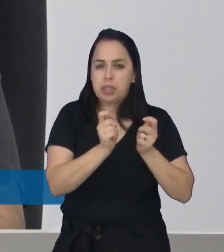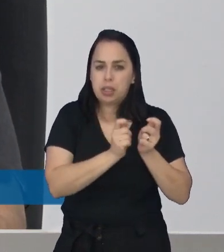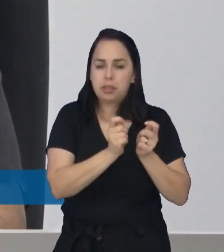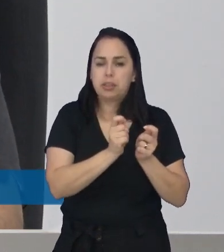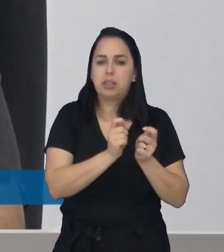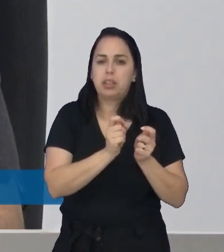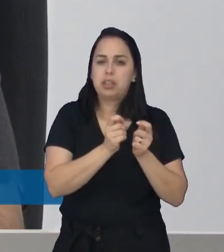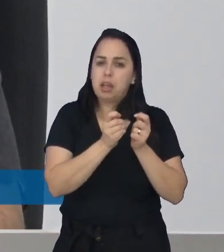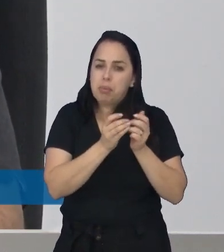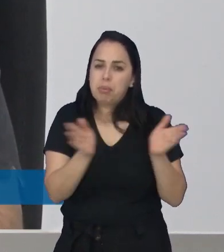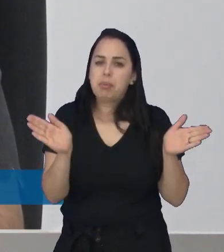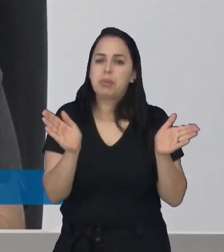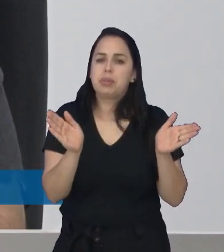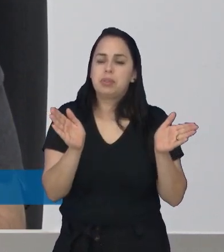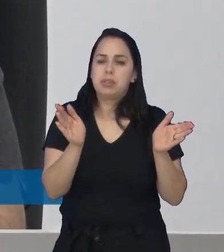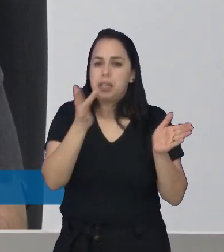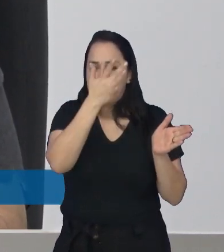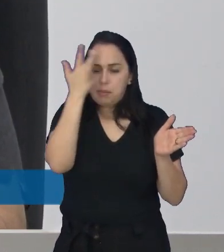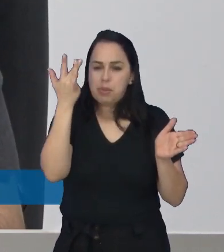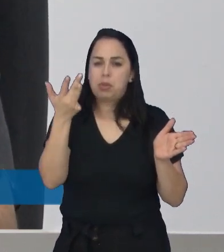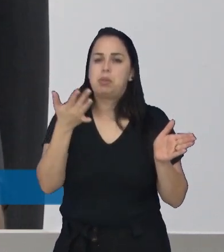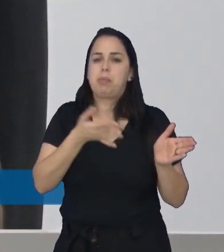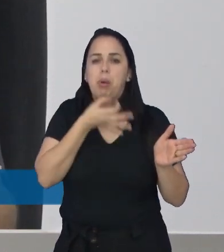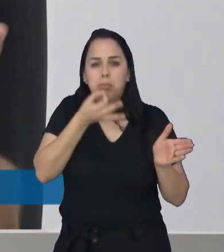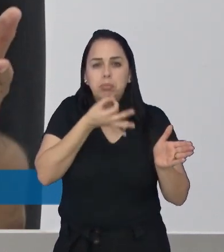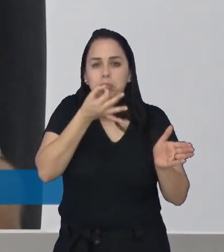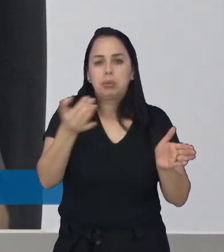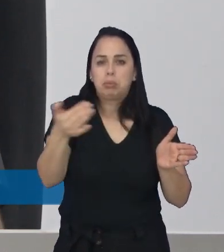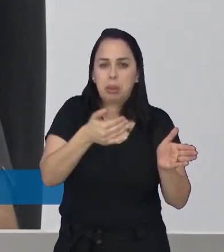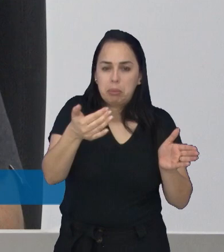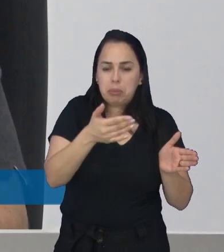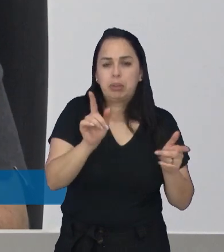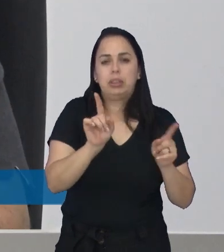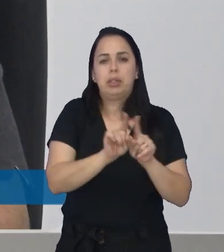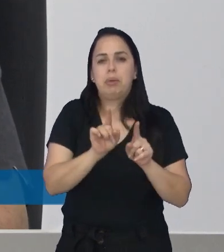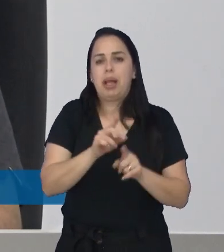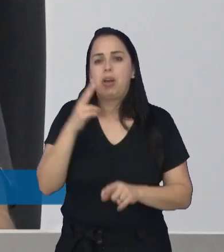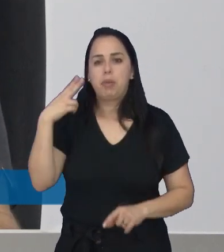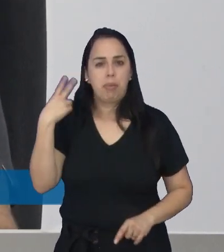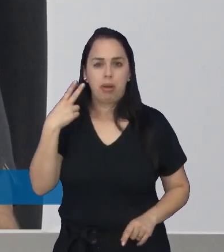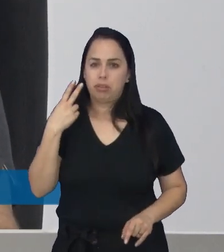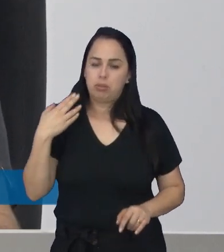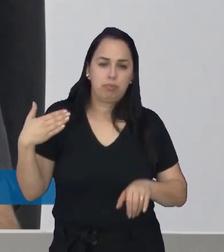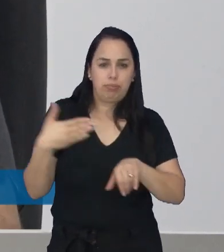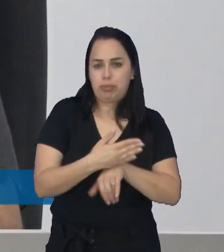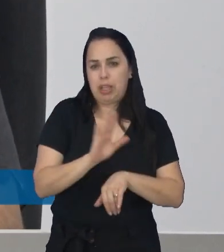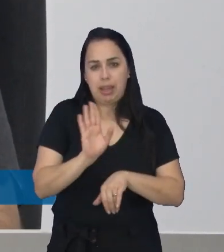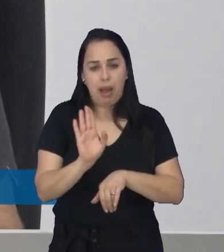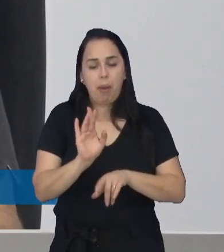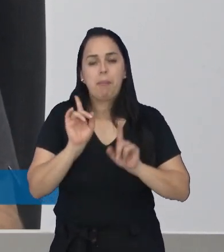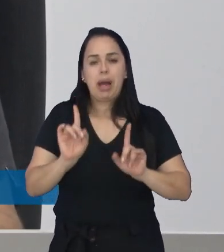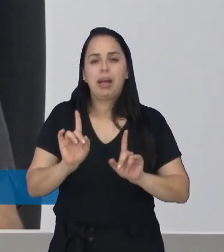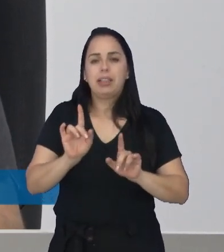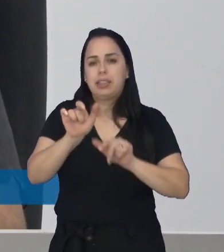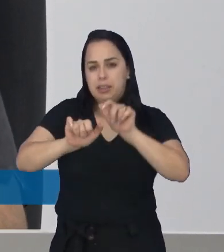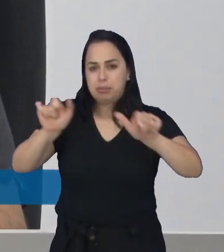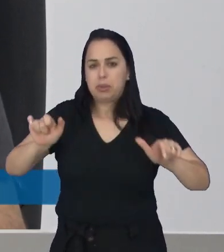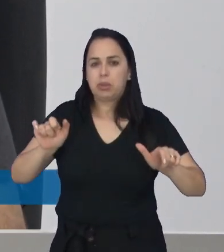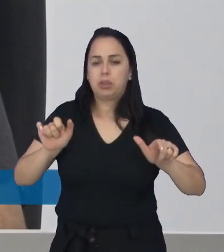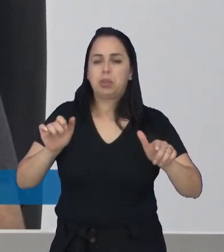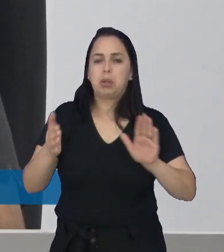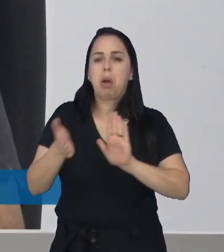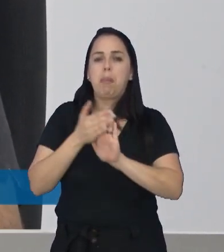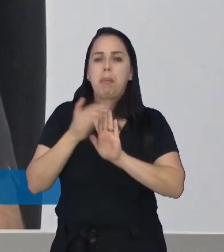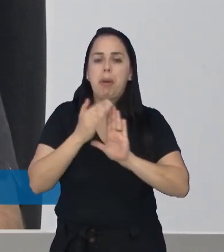colegiado público como participação da sociedade civil embora os vereadores não participem mais os colegiados mas obviamente qualquer